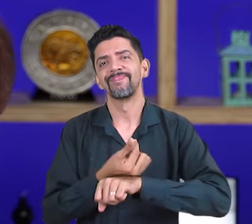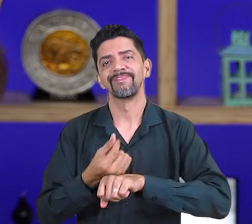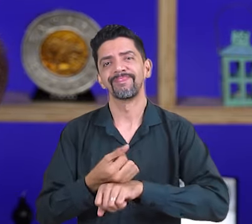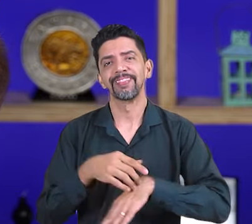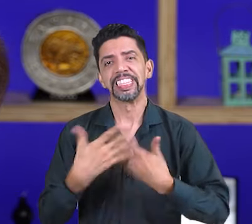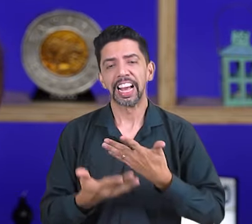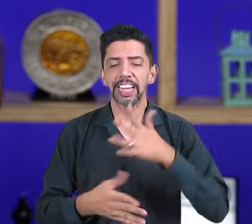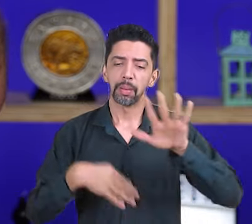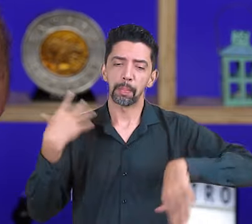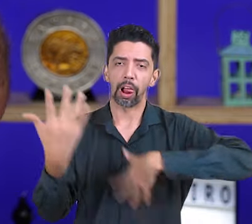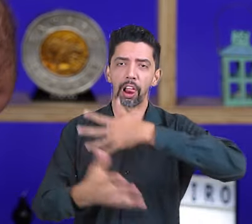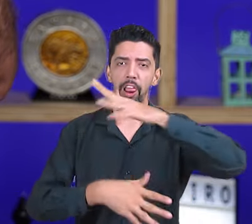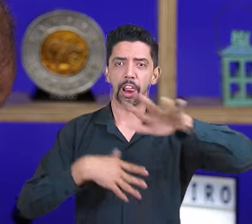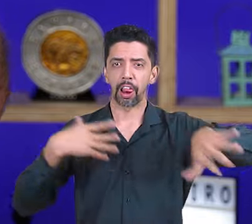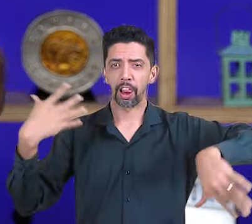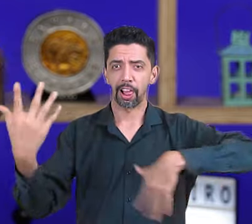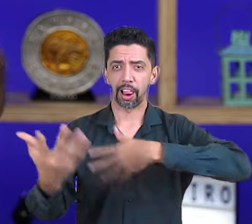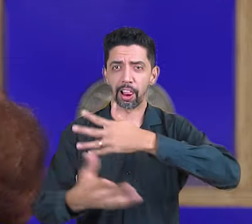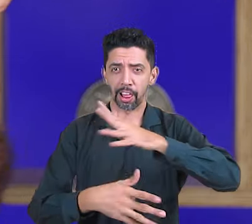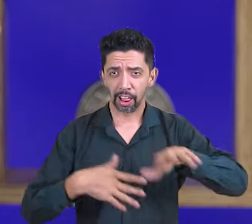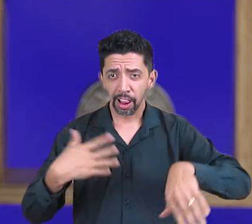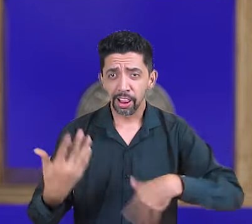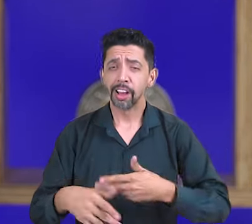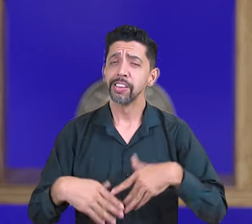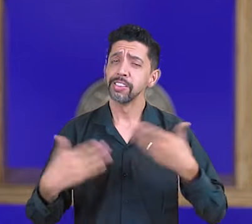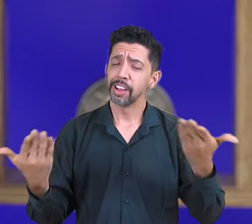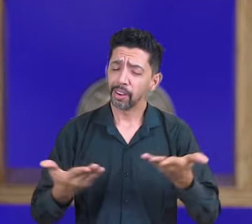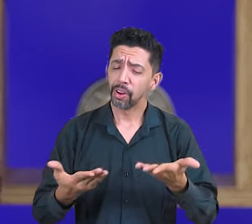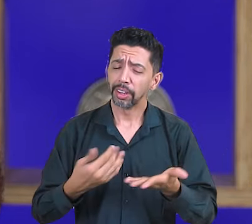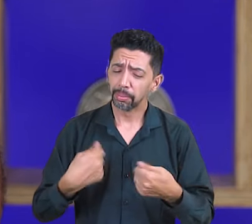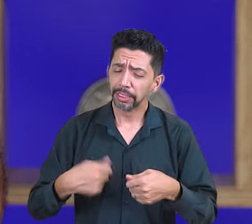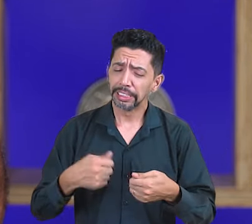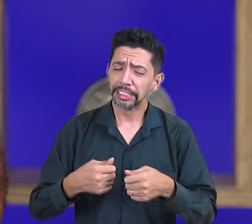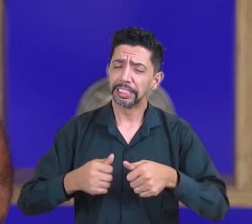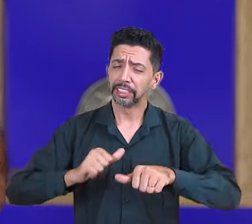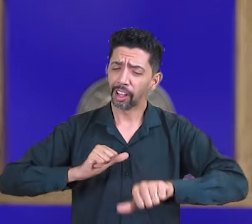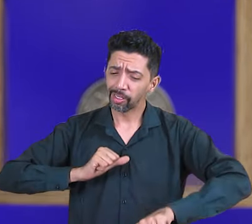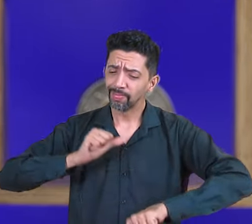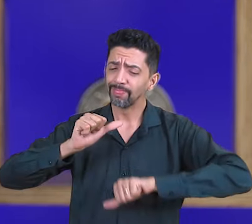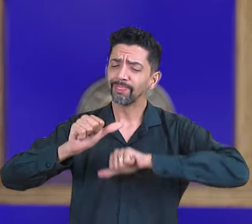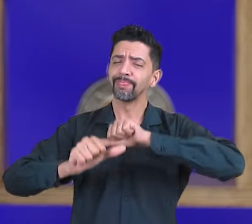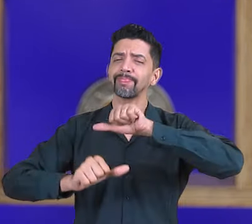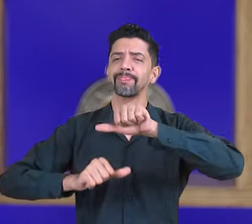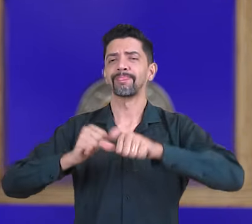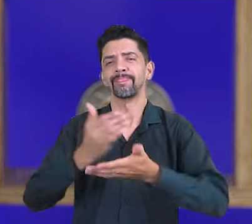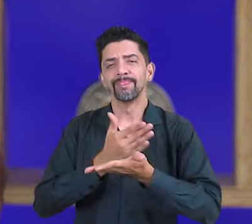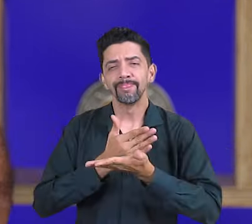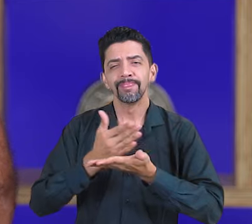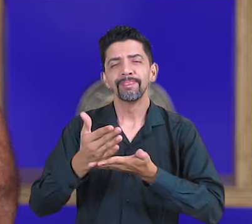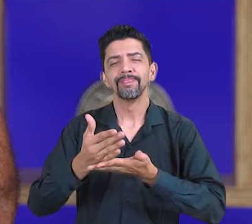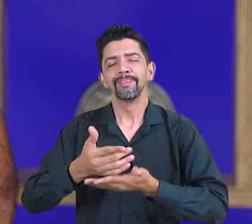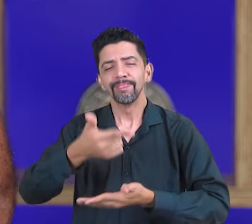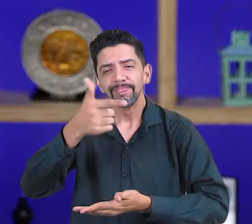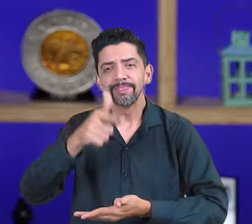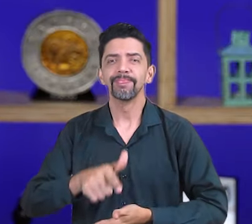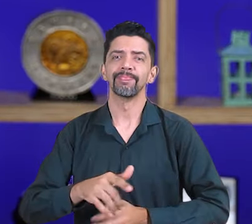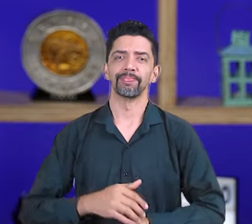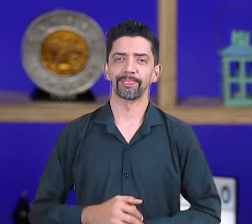financeiro, acabamos perdendo esse controle. E com isso, nós precisamos fazer um novo começo em nossa